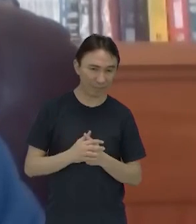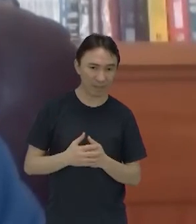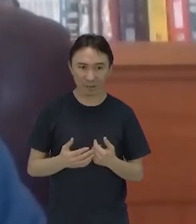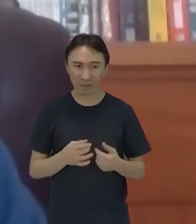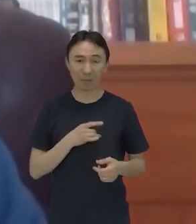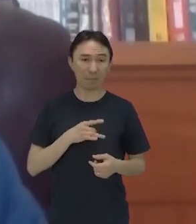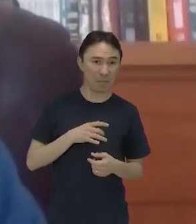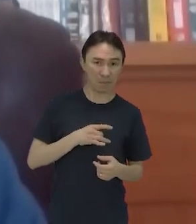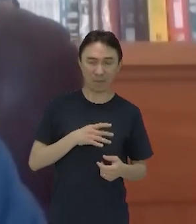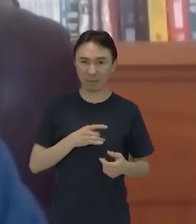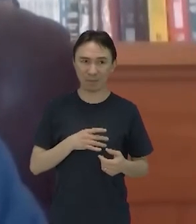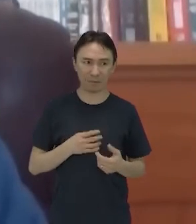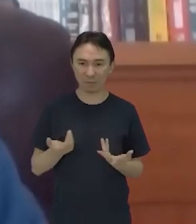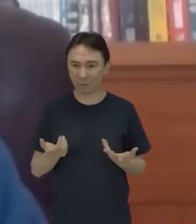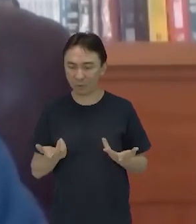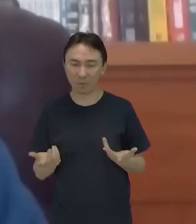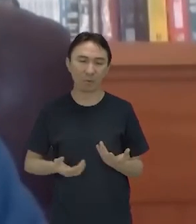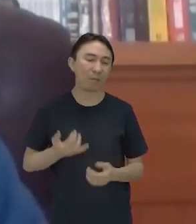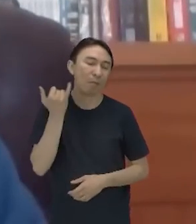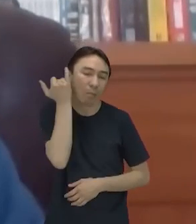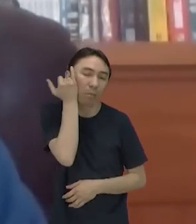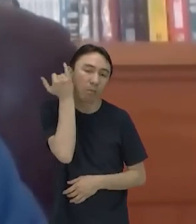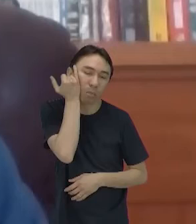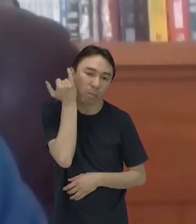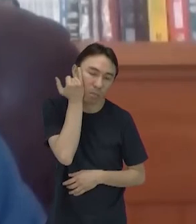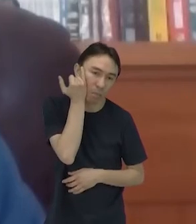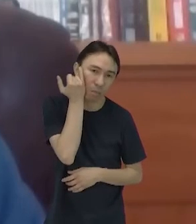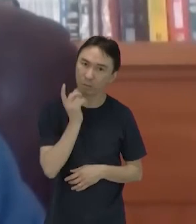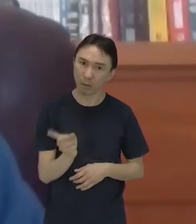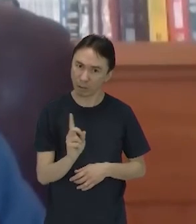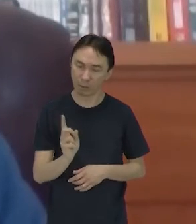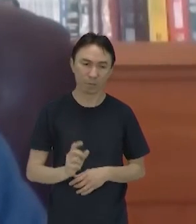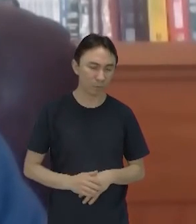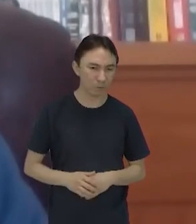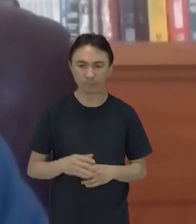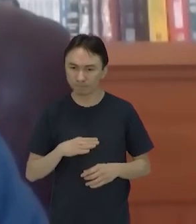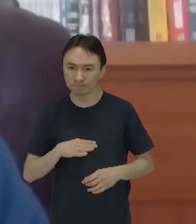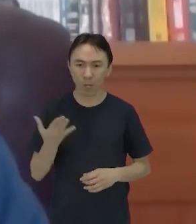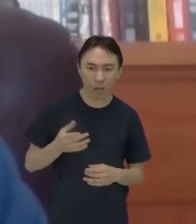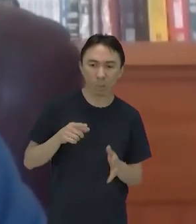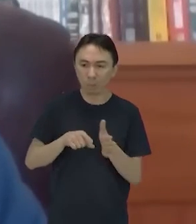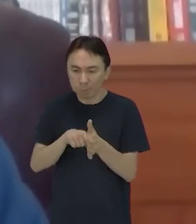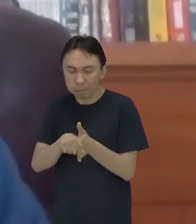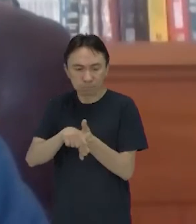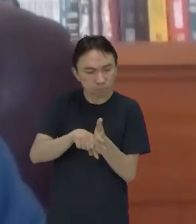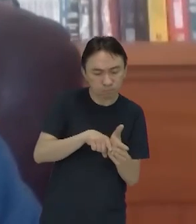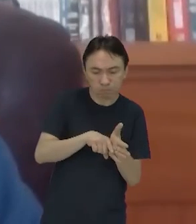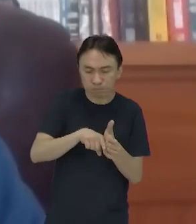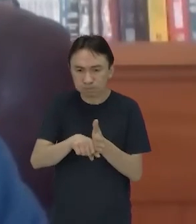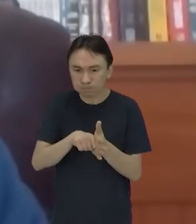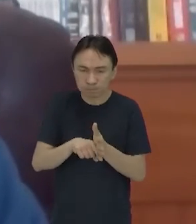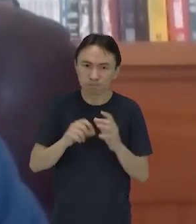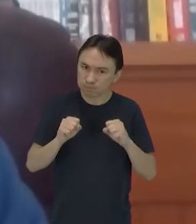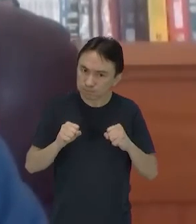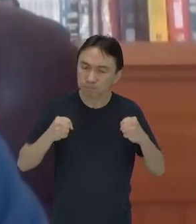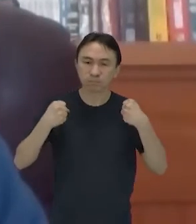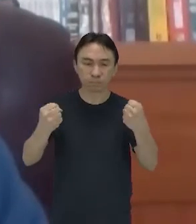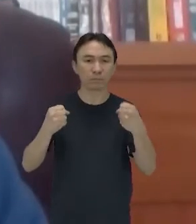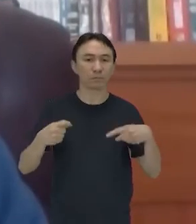ser preguiçoso na hora de pesquisar. Because researching in